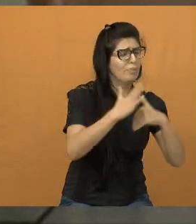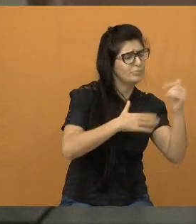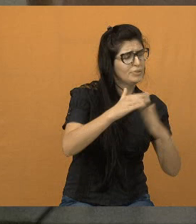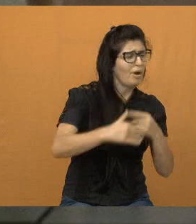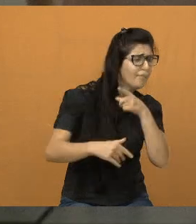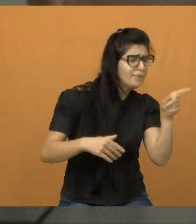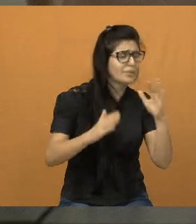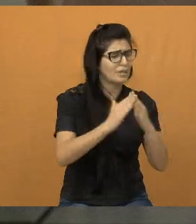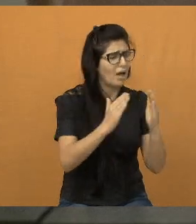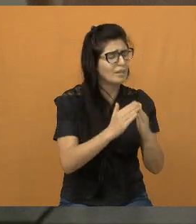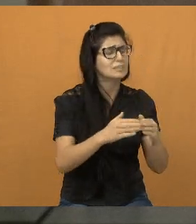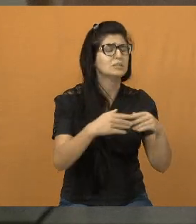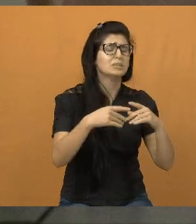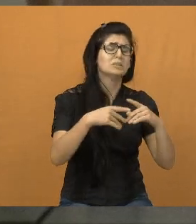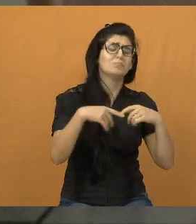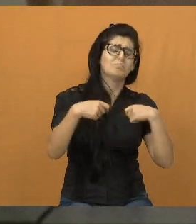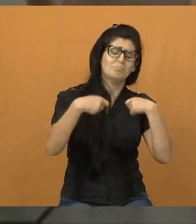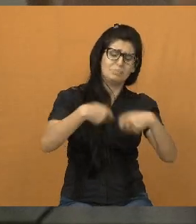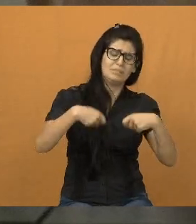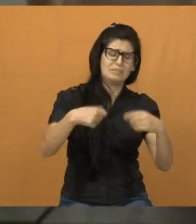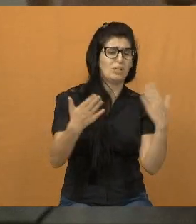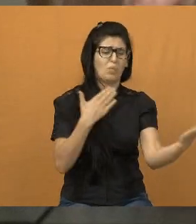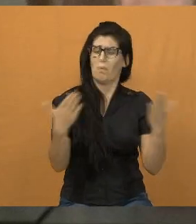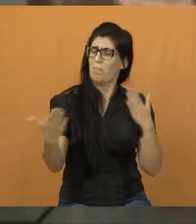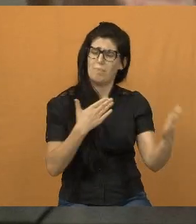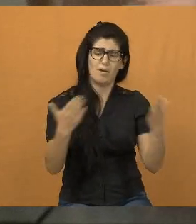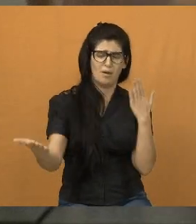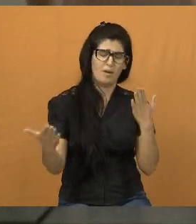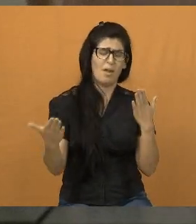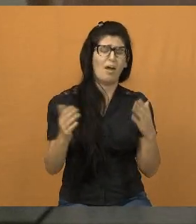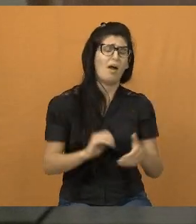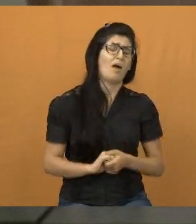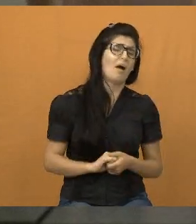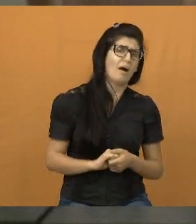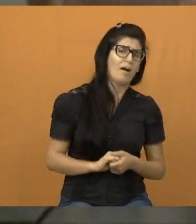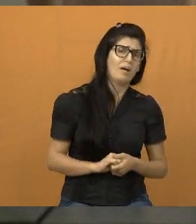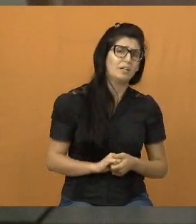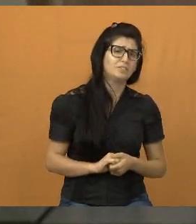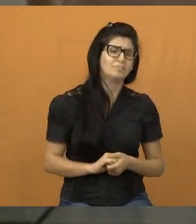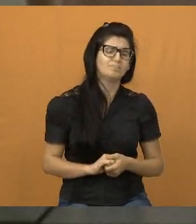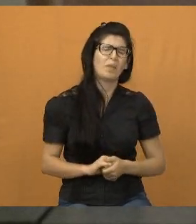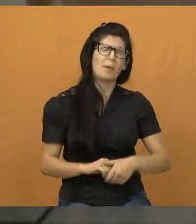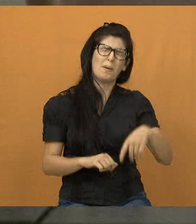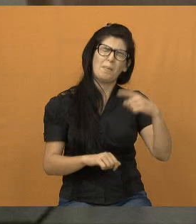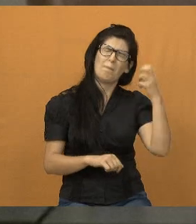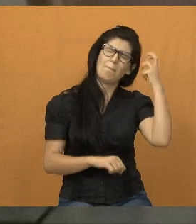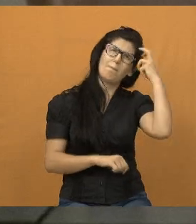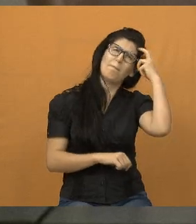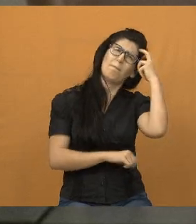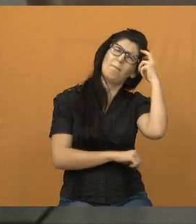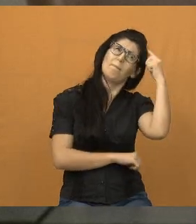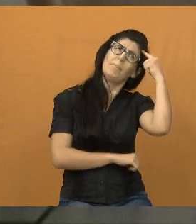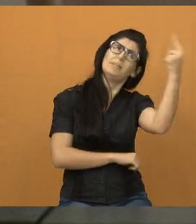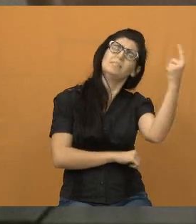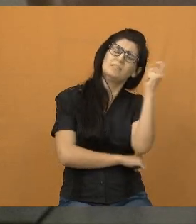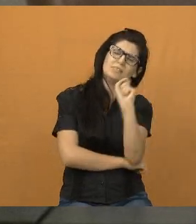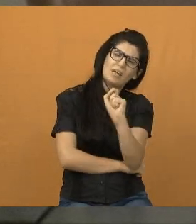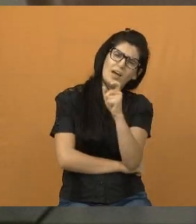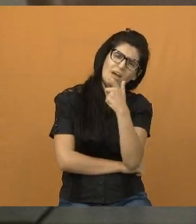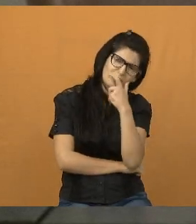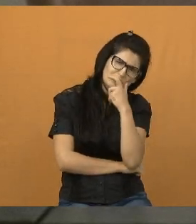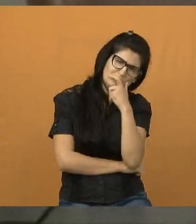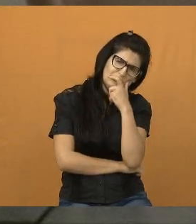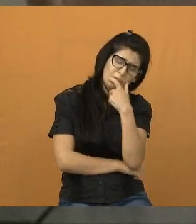de um comparativo, nós optamos por manter nessa mesma linha de raciocínio e, a partir da próxima, a gente